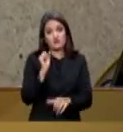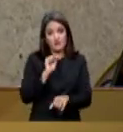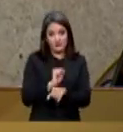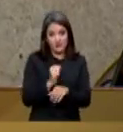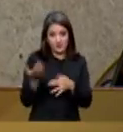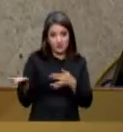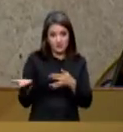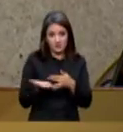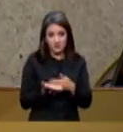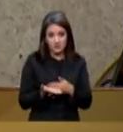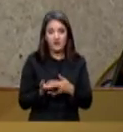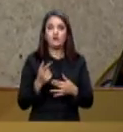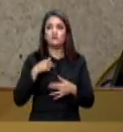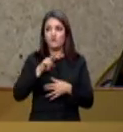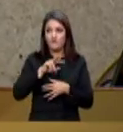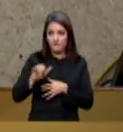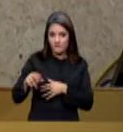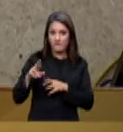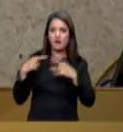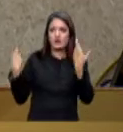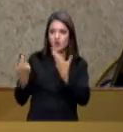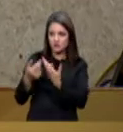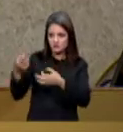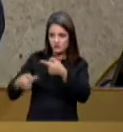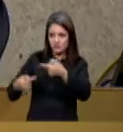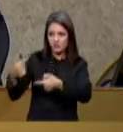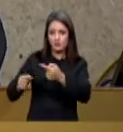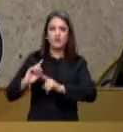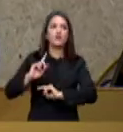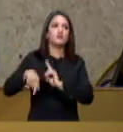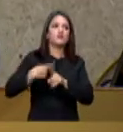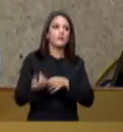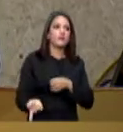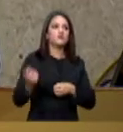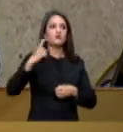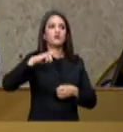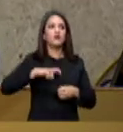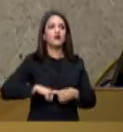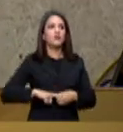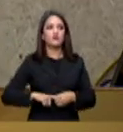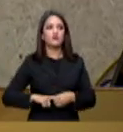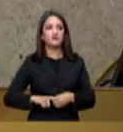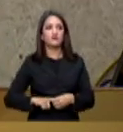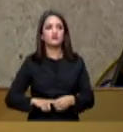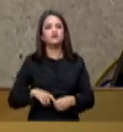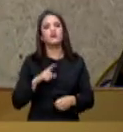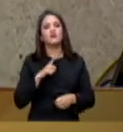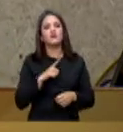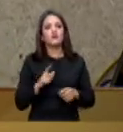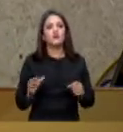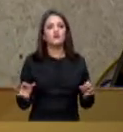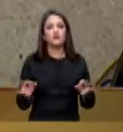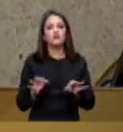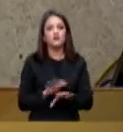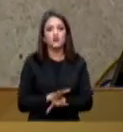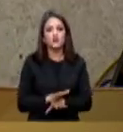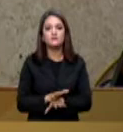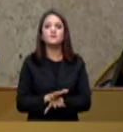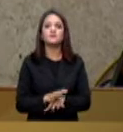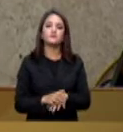que eu possa fazer as audiências que eu tenho marcadas. Depois eu volto, concluo, mas desde